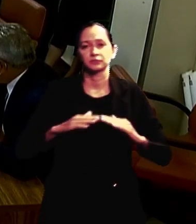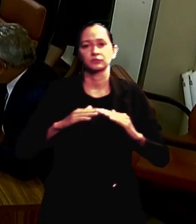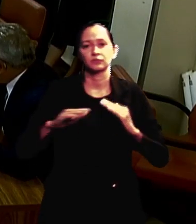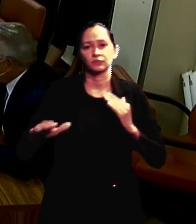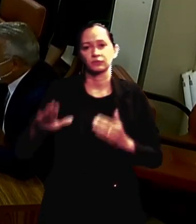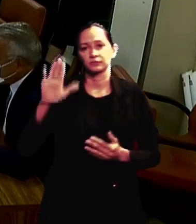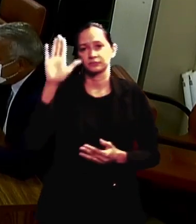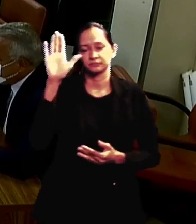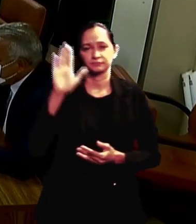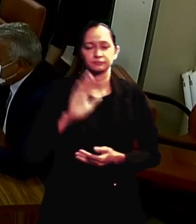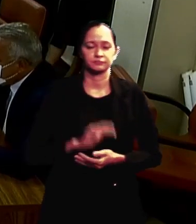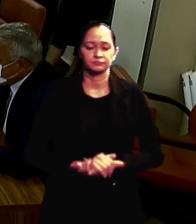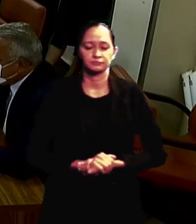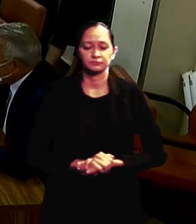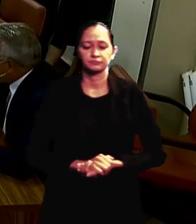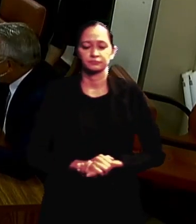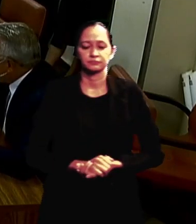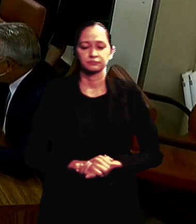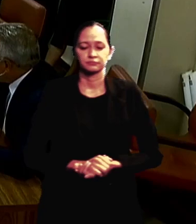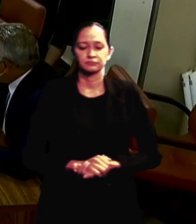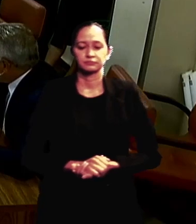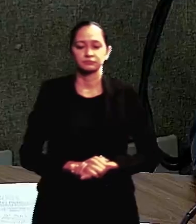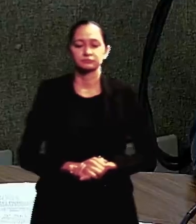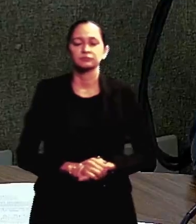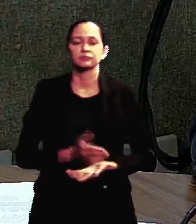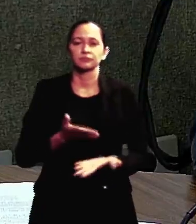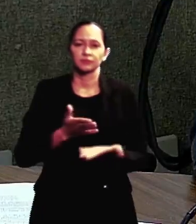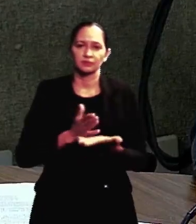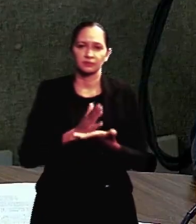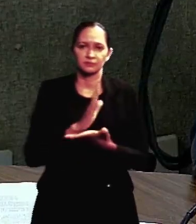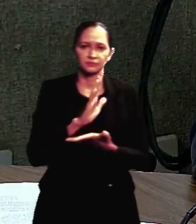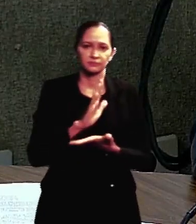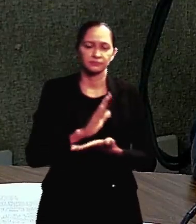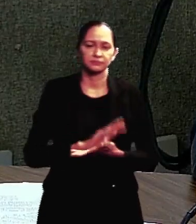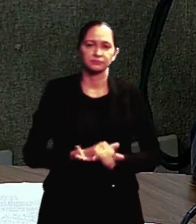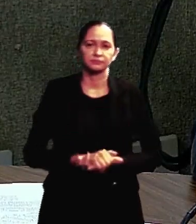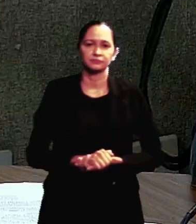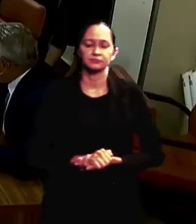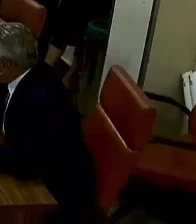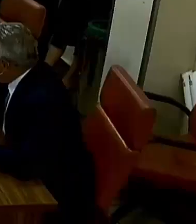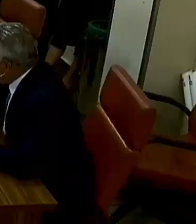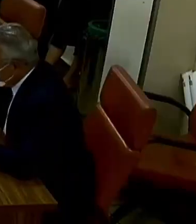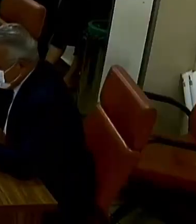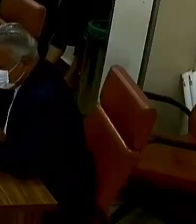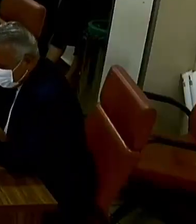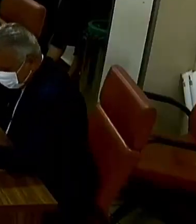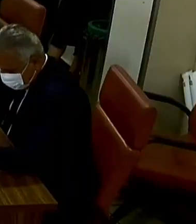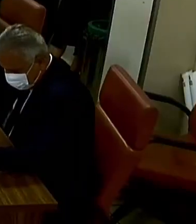permaneçam como estão, os contrários se manifestem. Projeto aprovado.